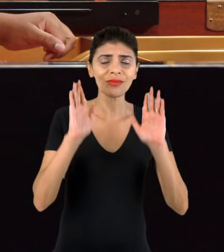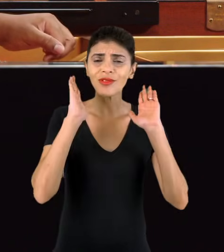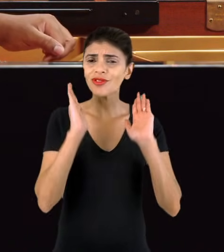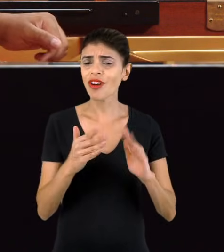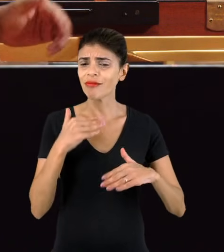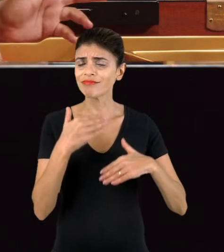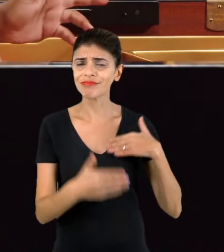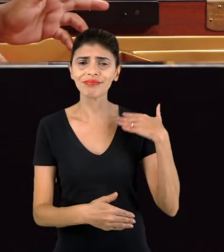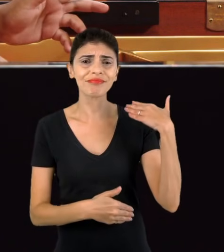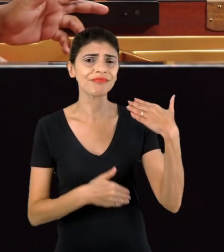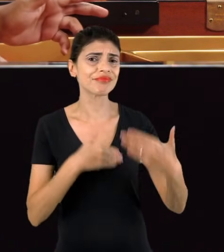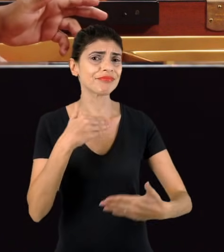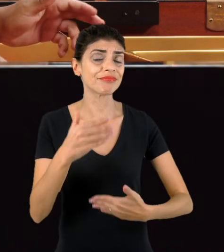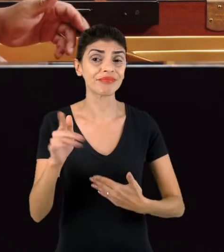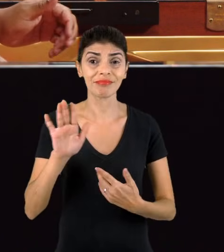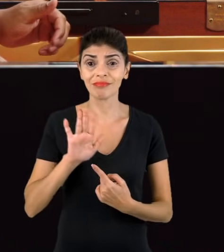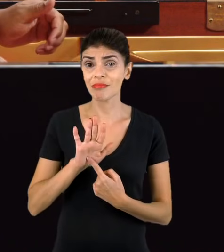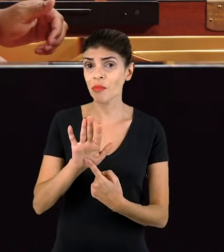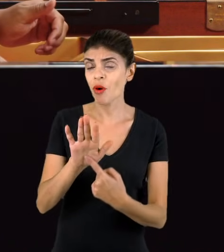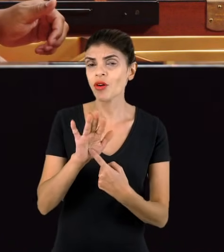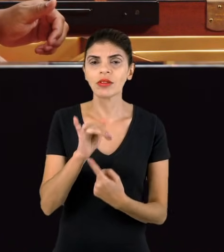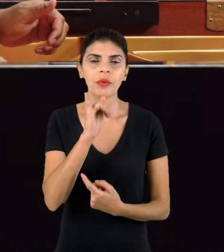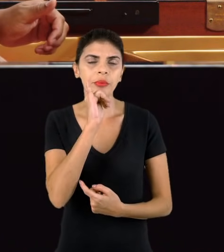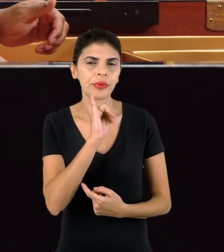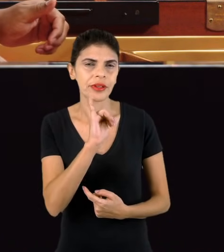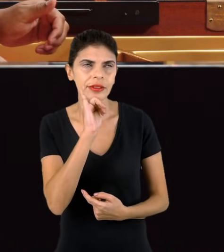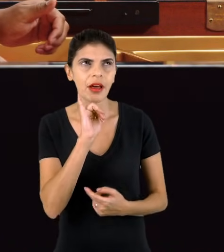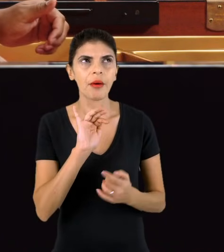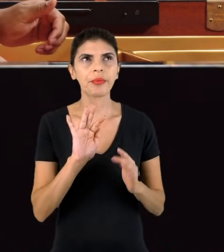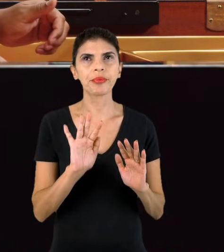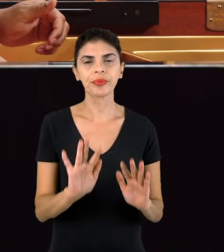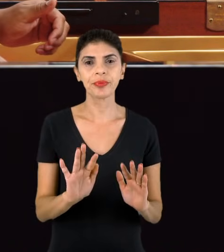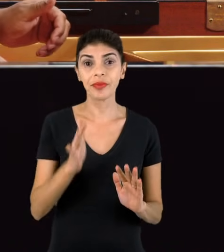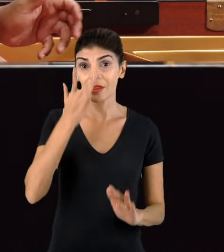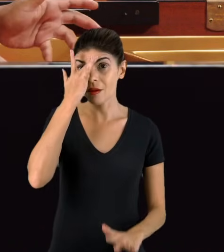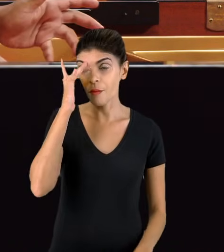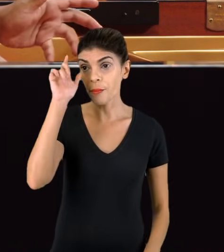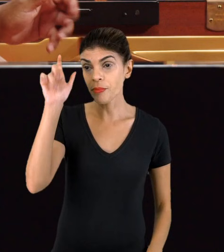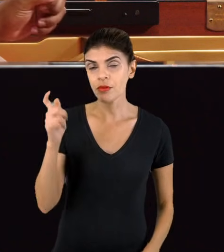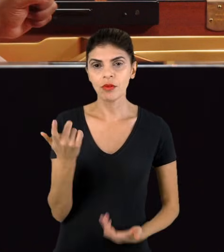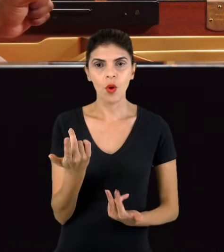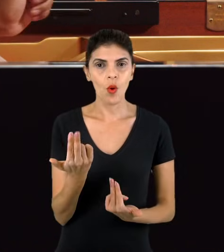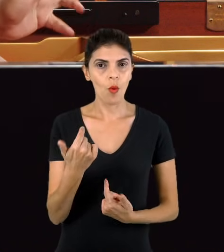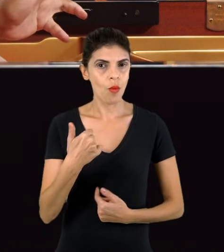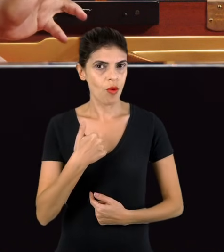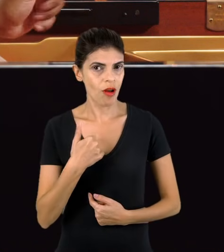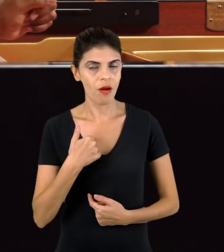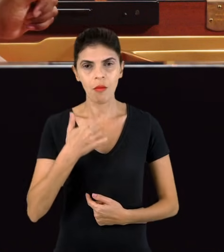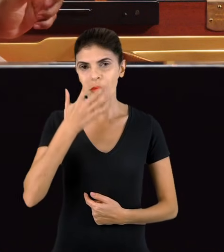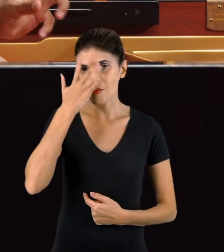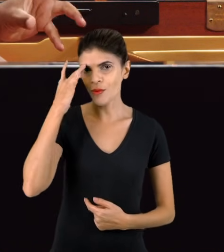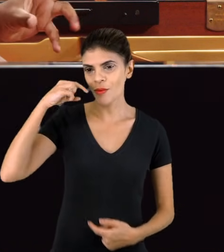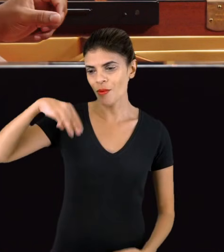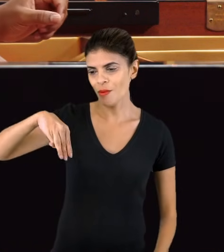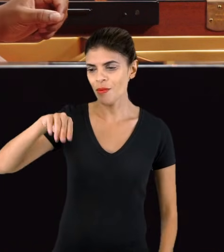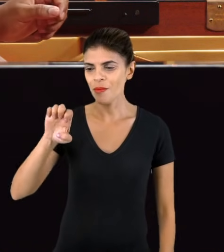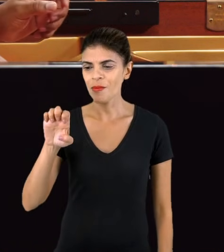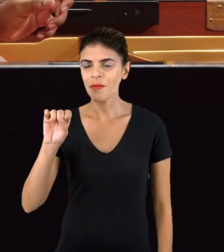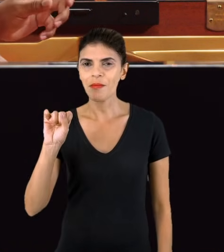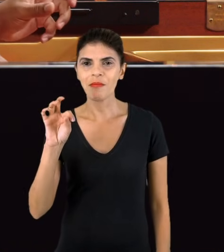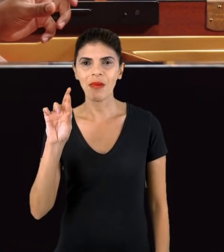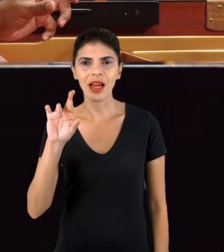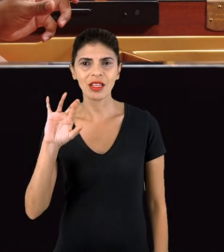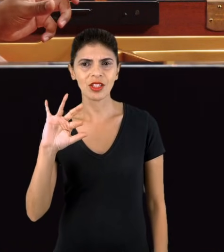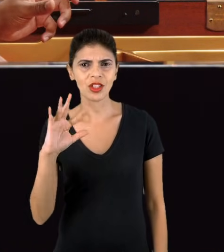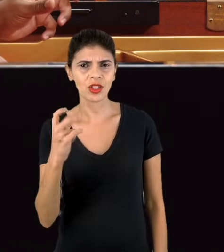programa é assim, quando você traz, por exemplo, uma pessoa como eu, ou uma pessoa como o Mestrinho, mas ao